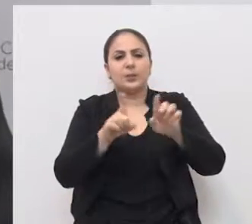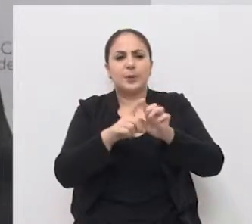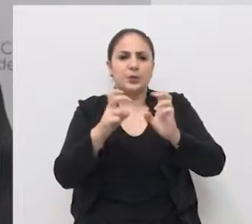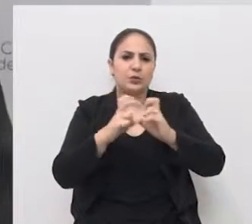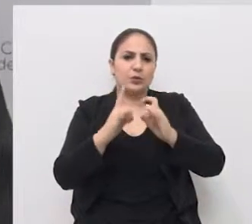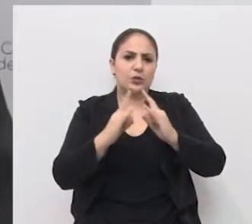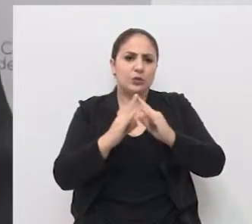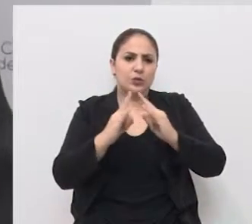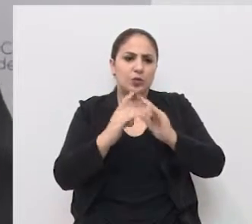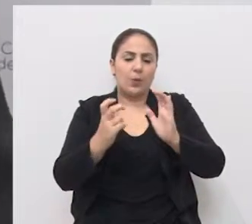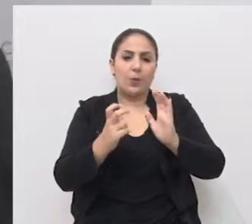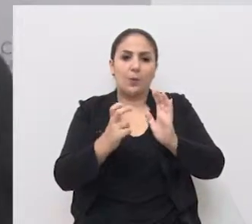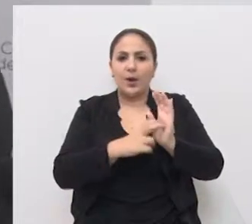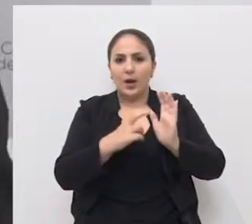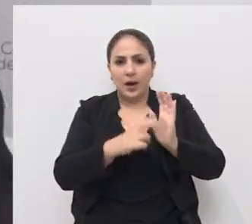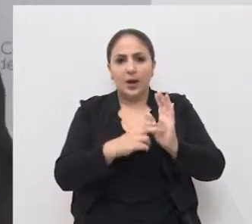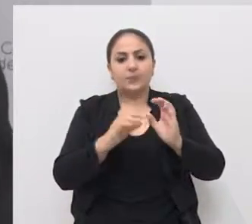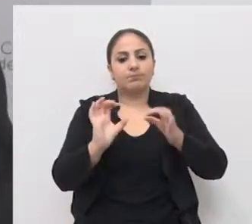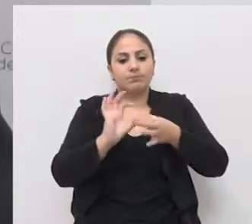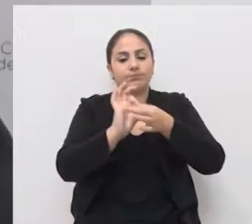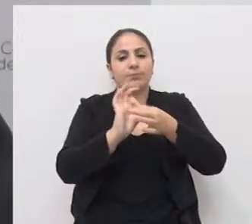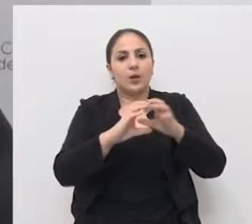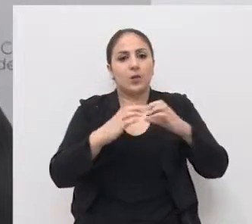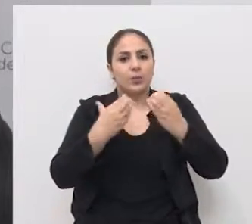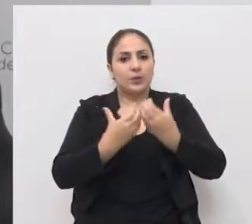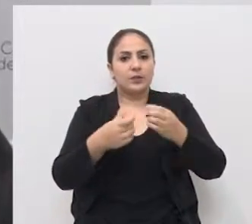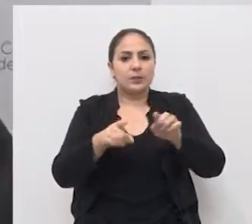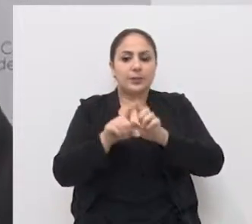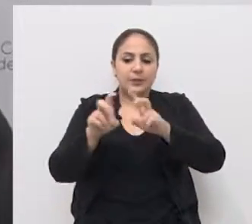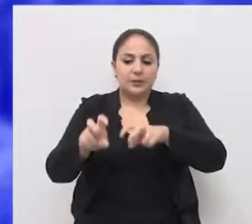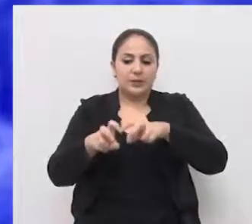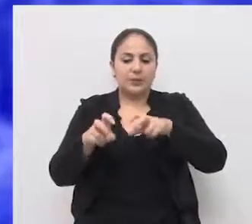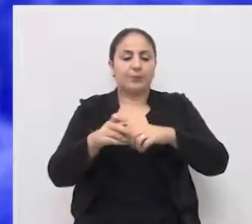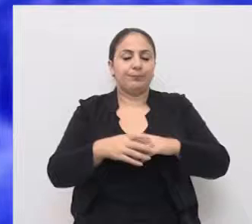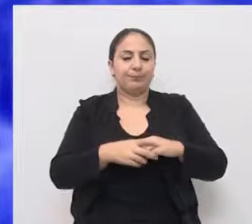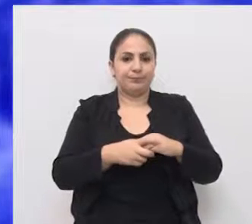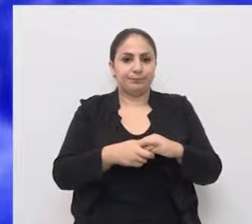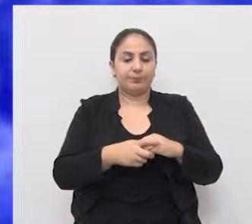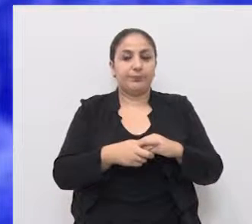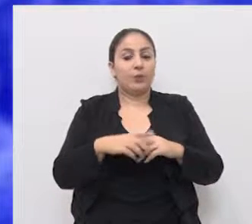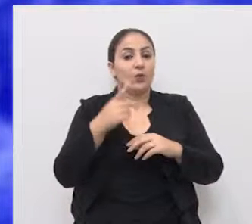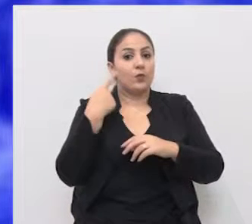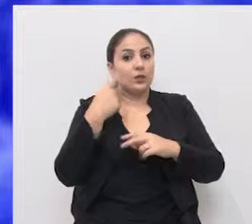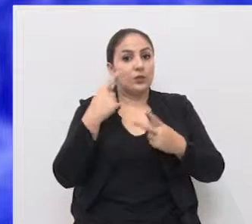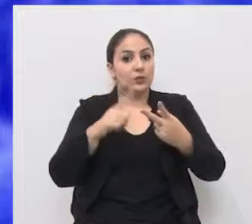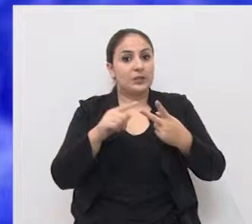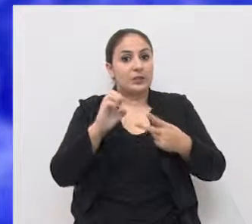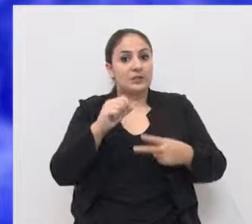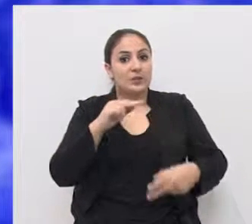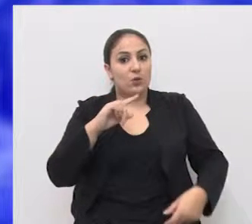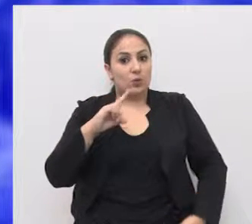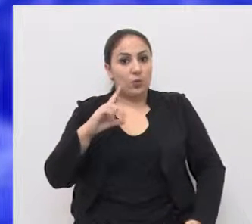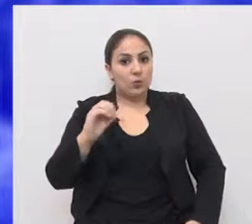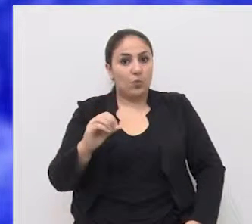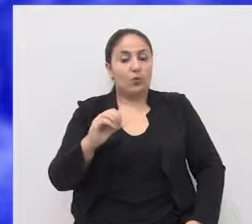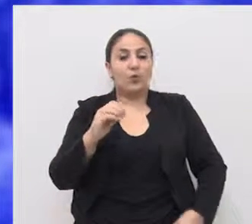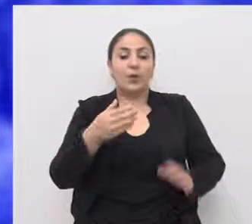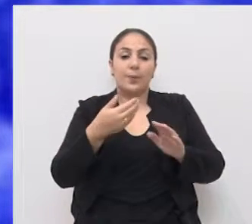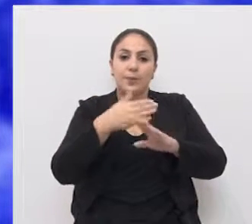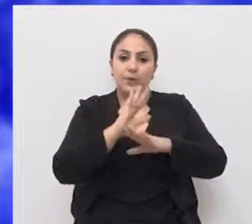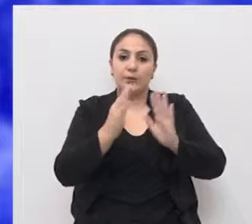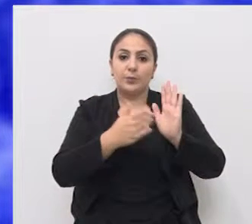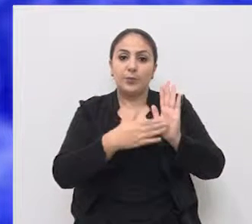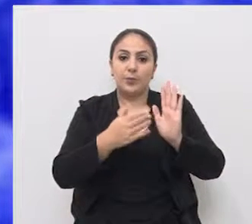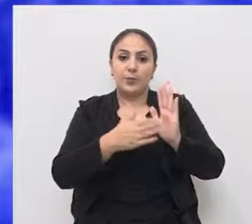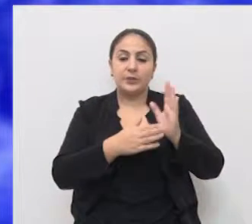e instituições bancárias ligadas à comunidade e ao interior. Já do vereador Saul Spinelli, foi aprovada a proposta